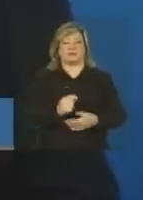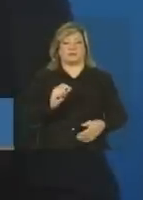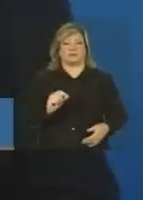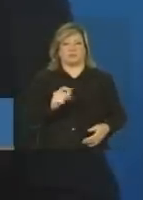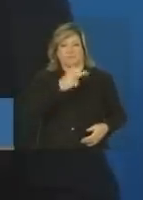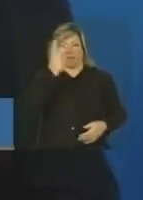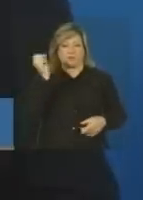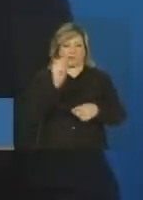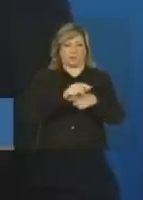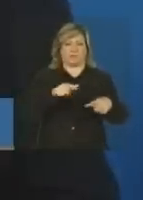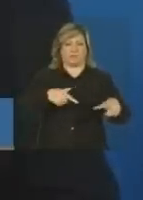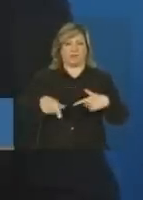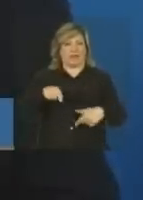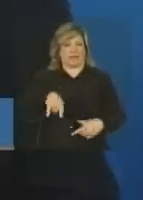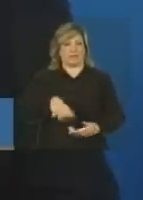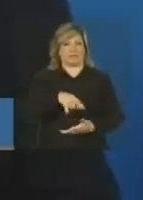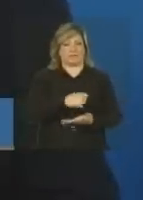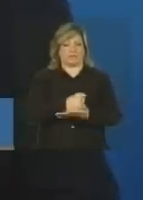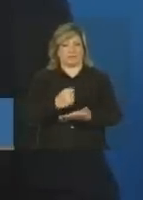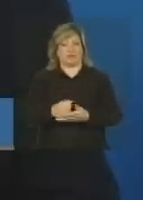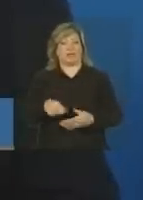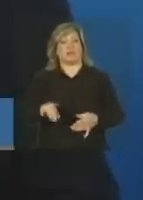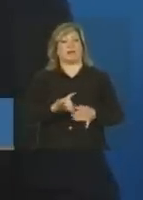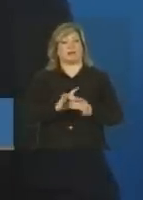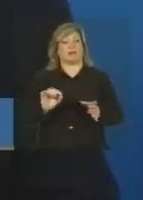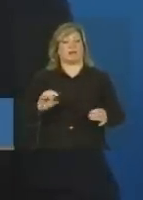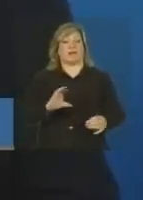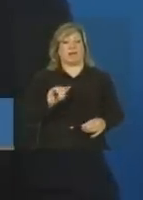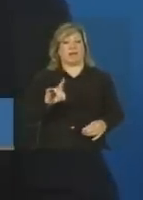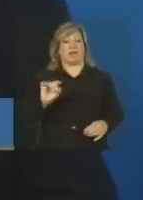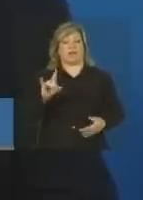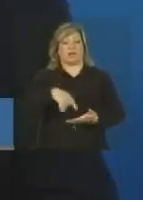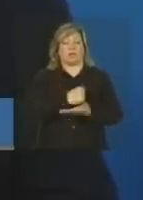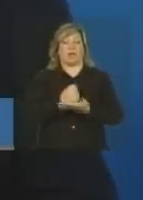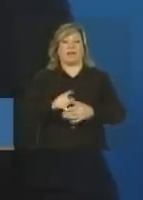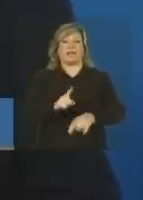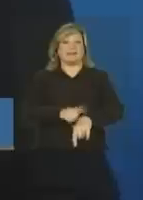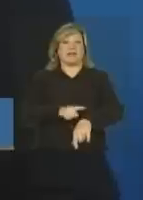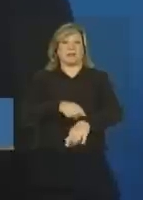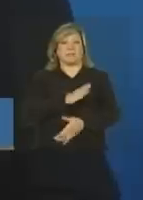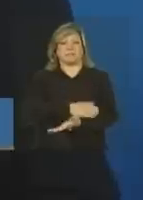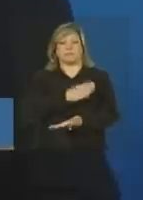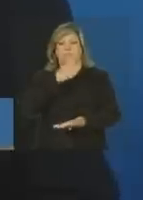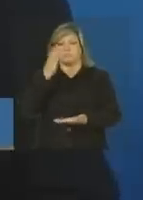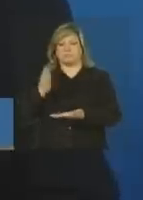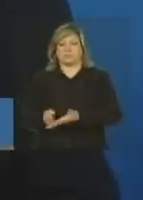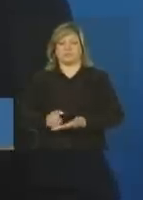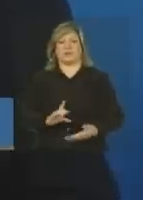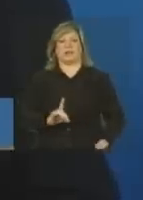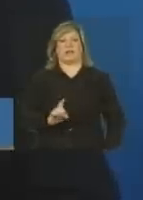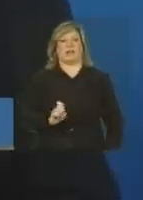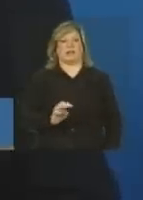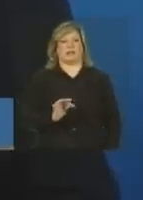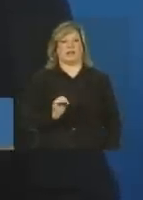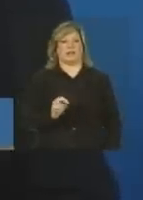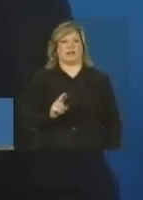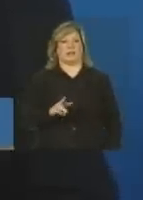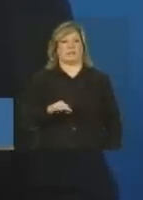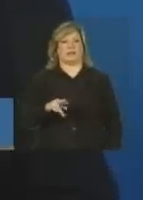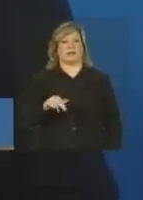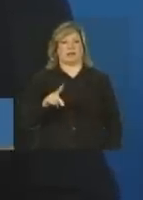bem que a contratação ela é permitida para os casos de contratação por tempo determinado. Ou seja, se existe uma ação